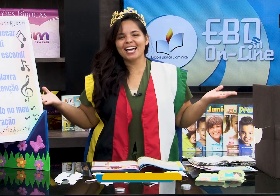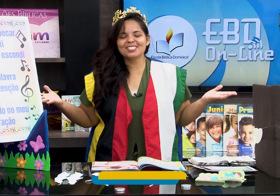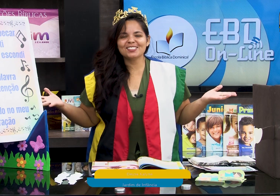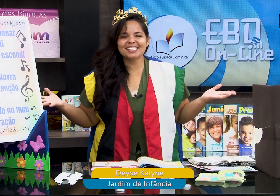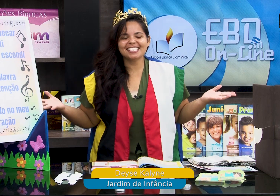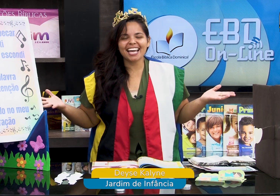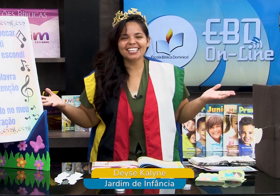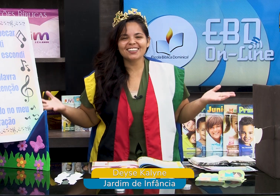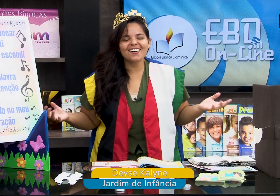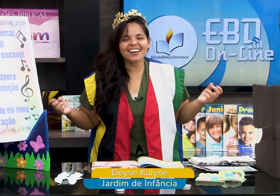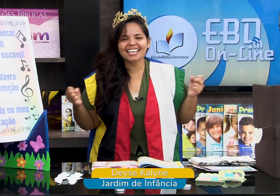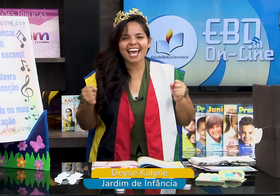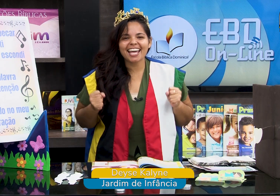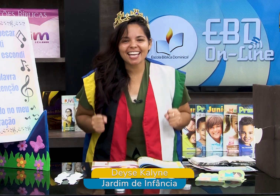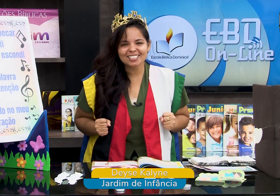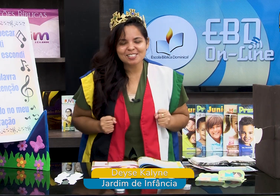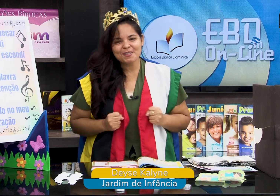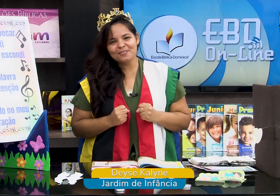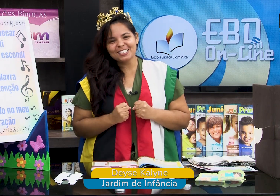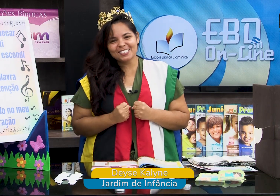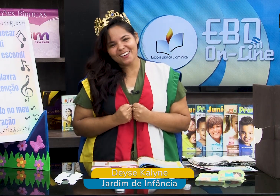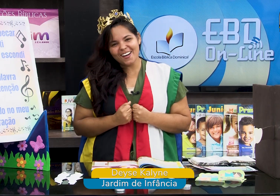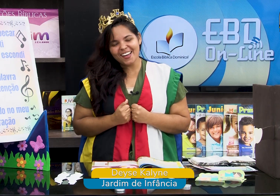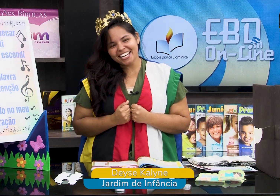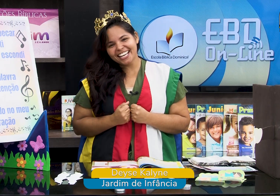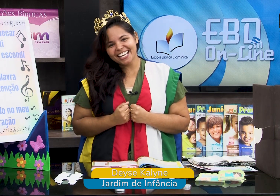A paz do Senhor, queridos